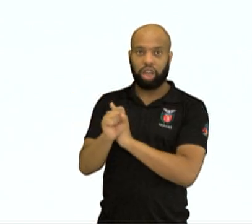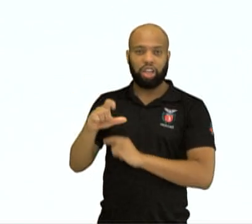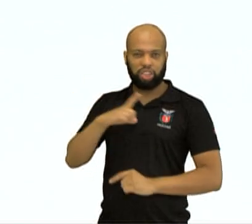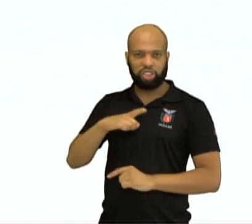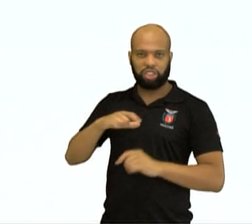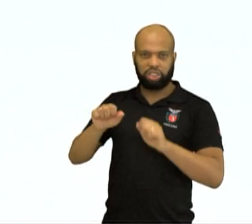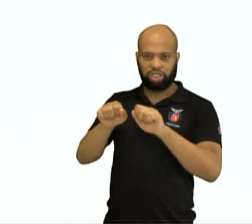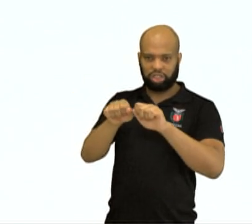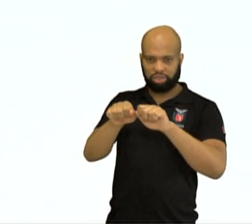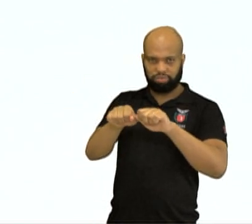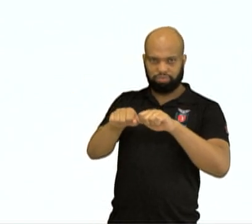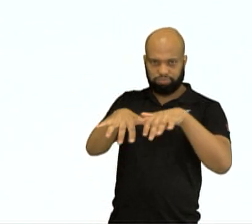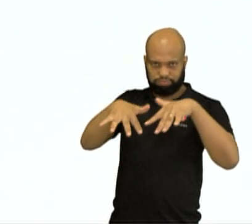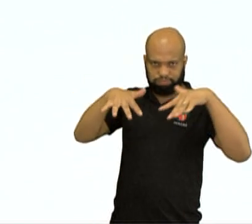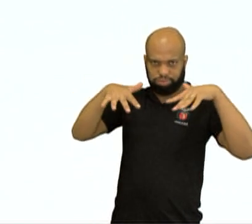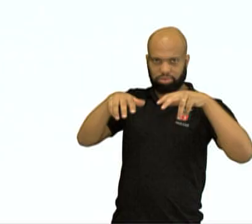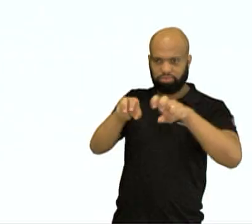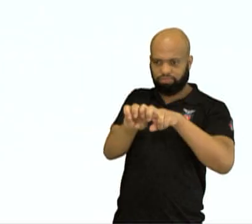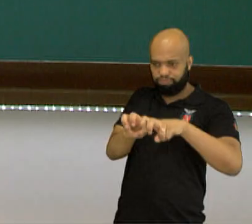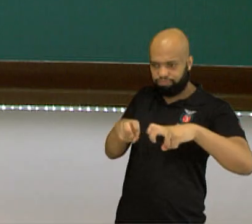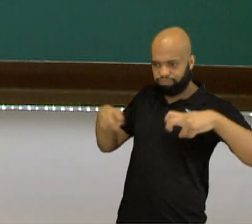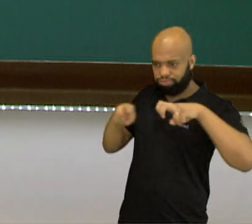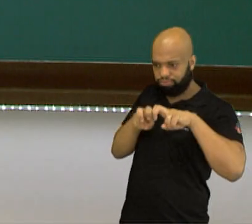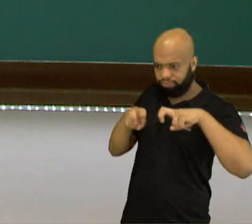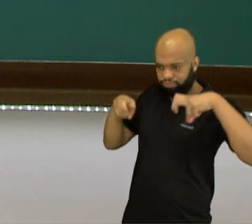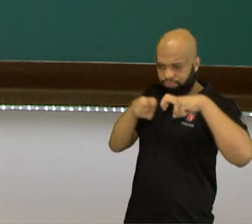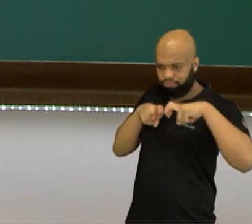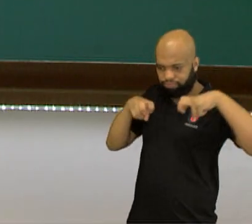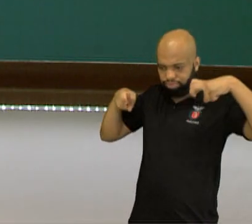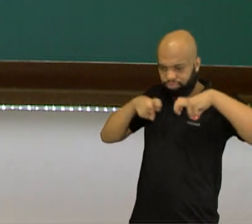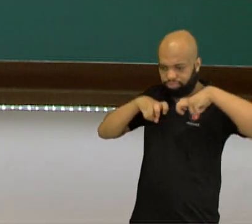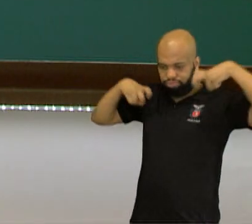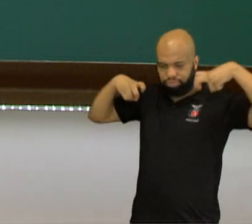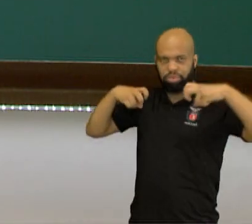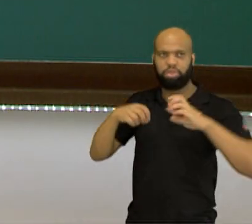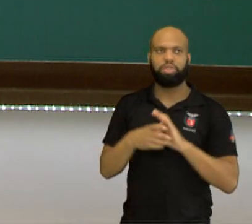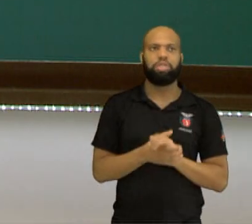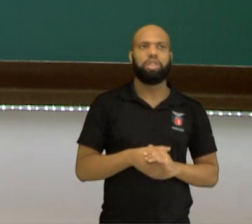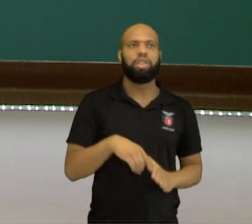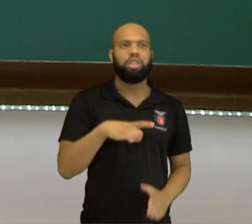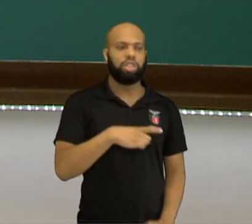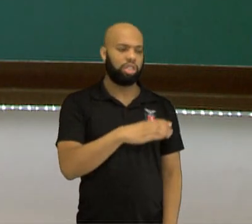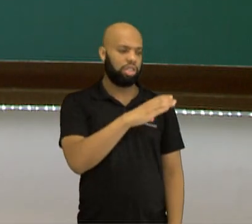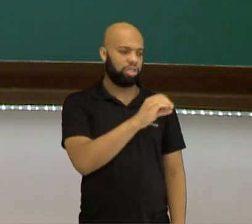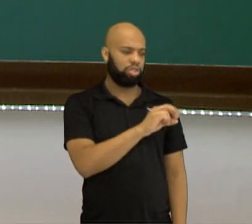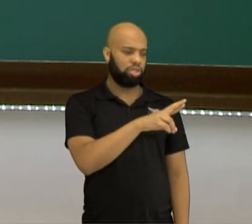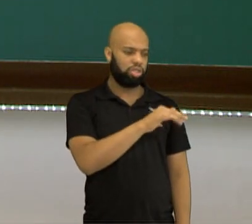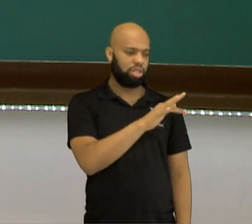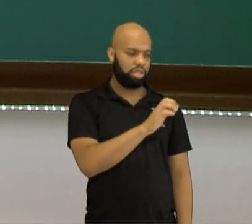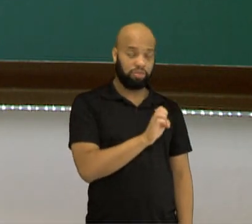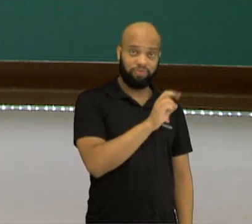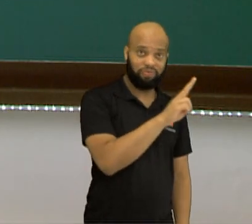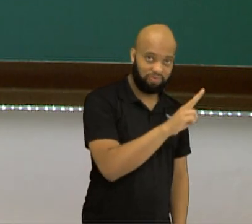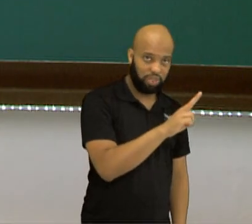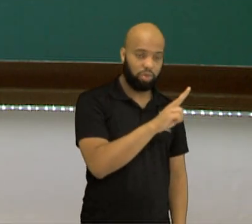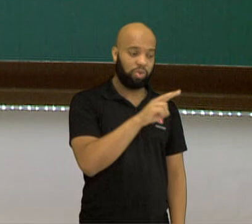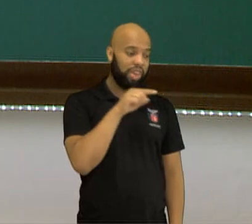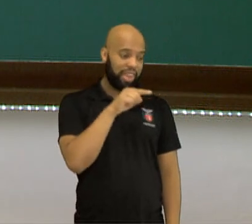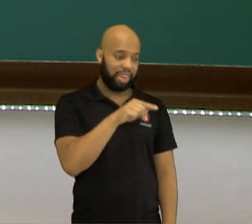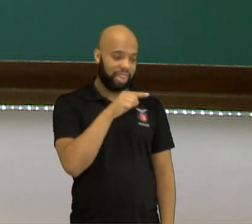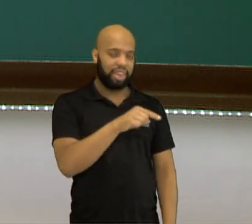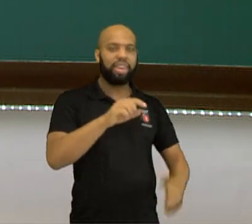para vocês na primeira imagem, né, ficava o coro e o corifeu. Então, o corifeu, ele dialogava,